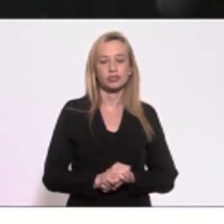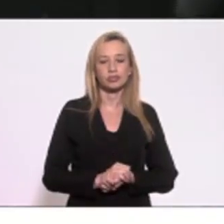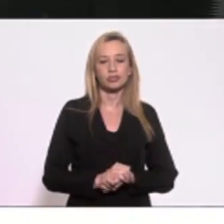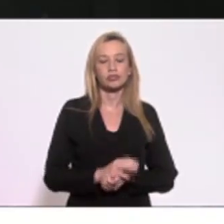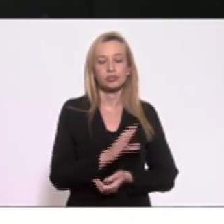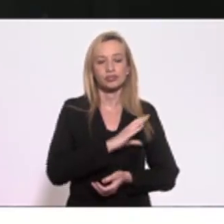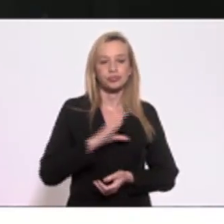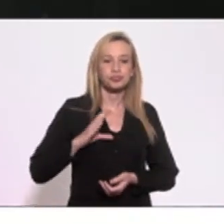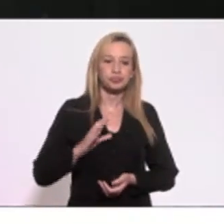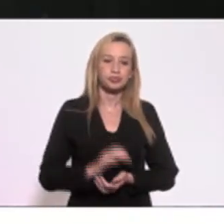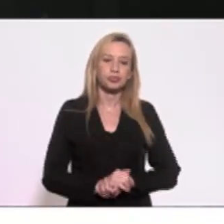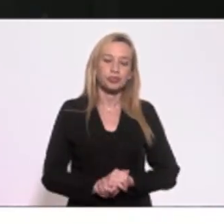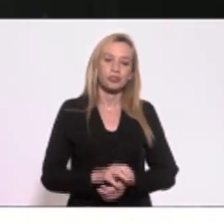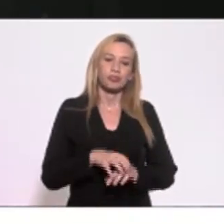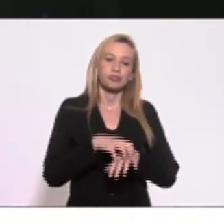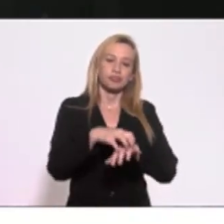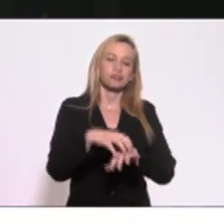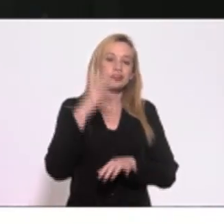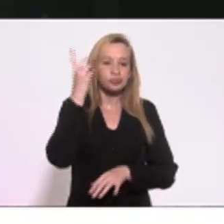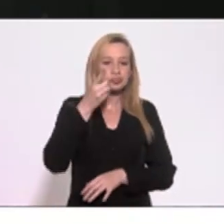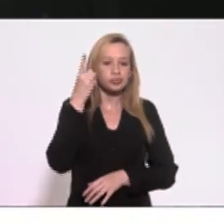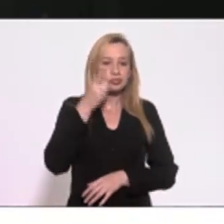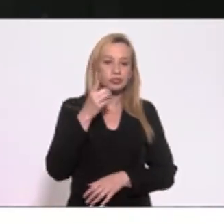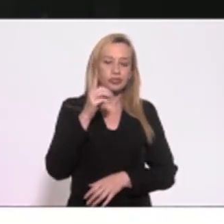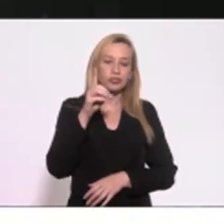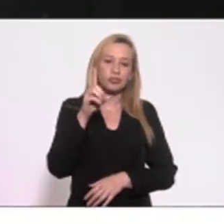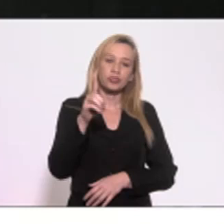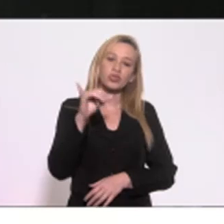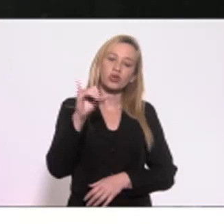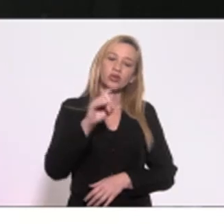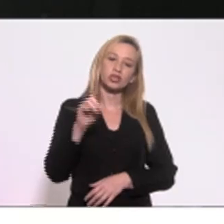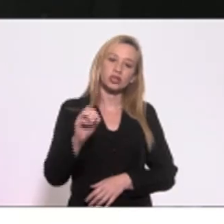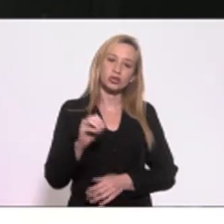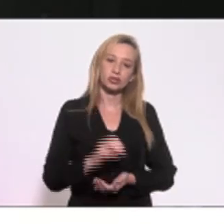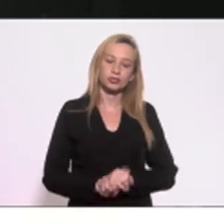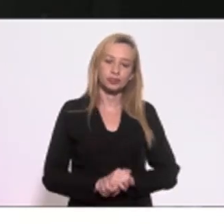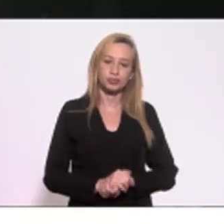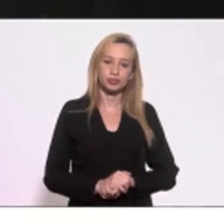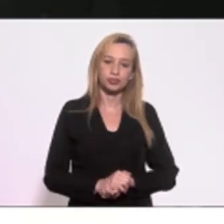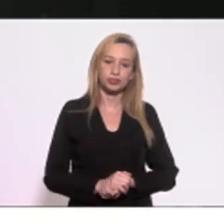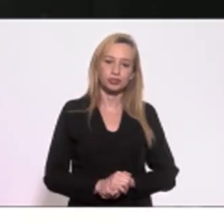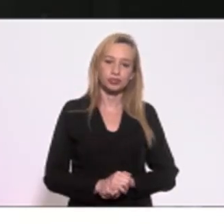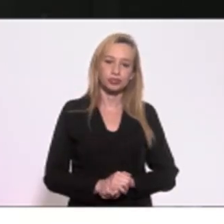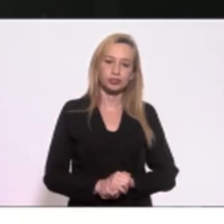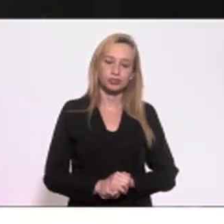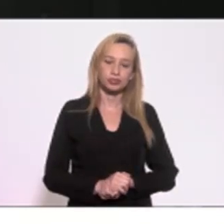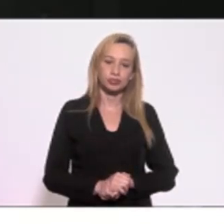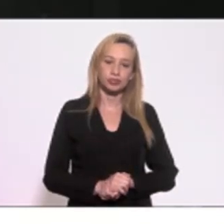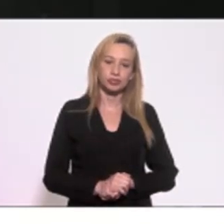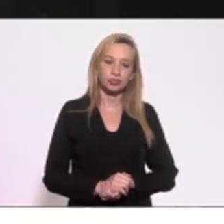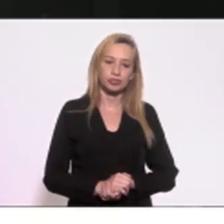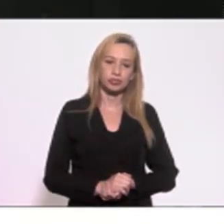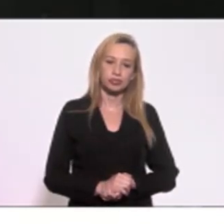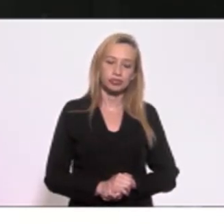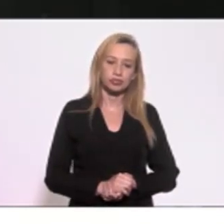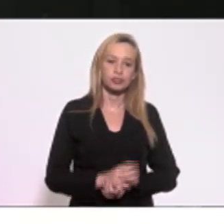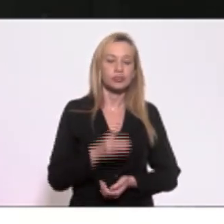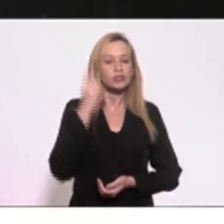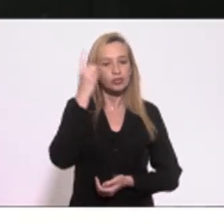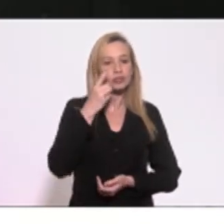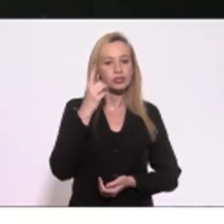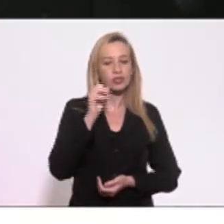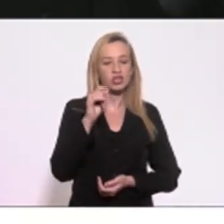Pela Comissão de Transporte, deputado Dionísio Lins. Deputado Dionísio Lins, licenciado. Deputado Alexandre